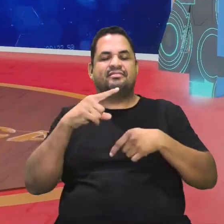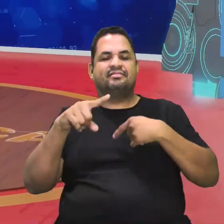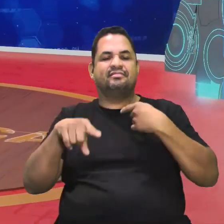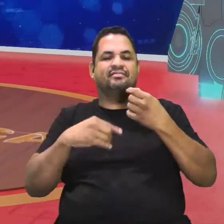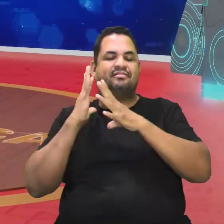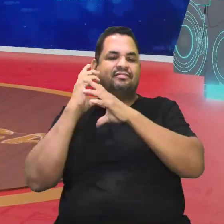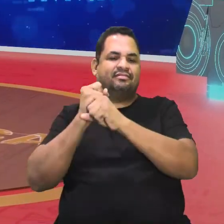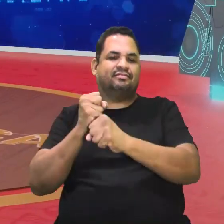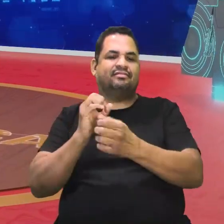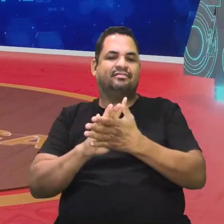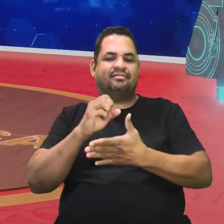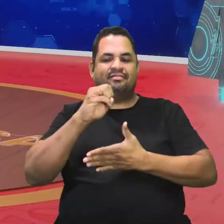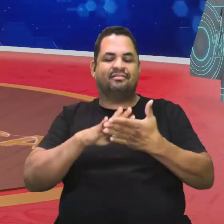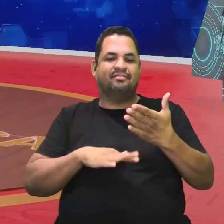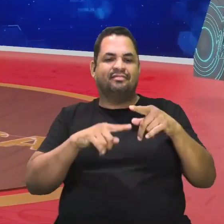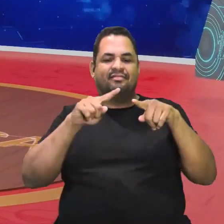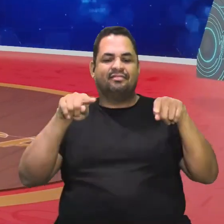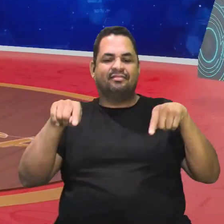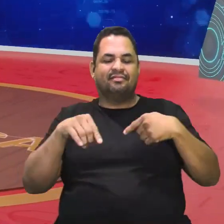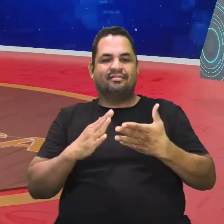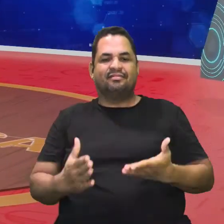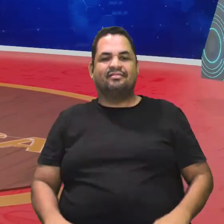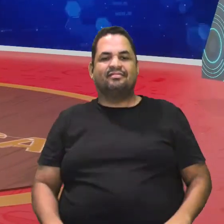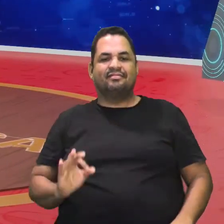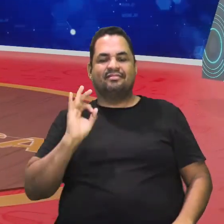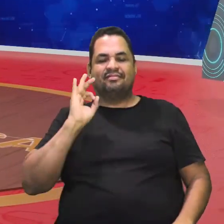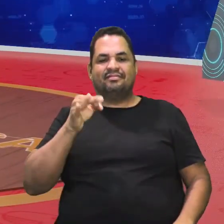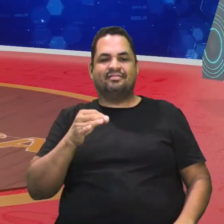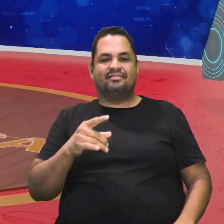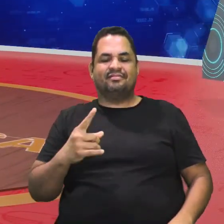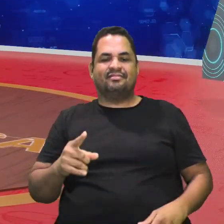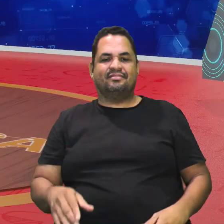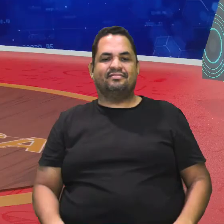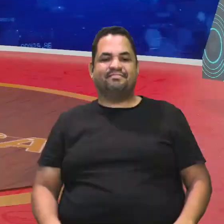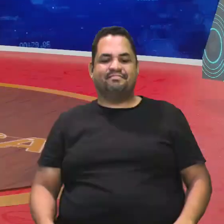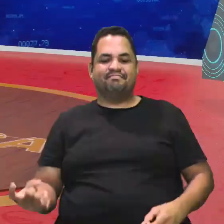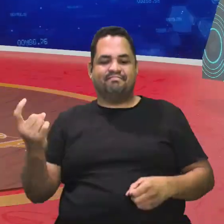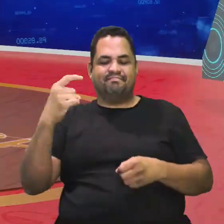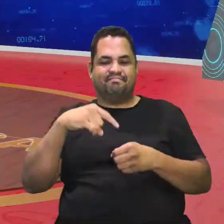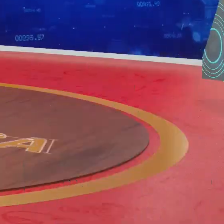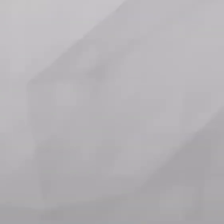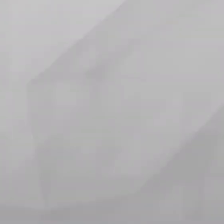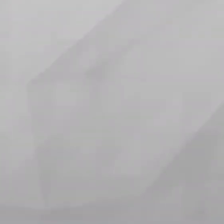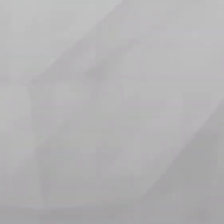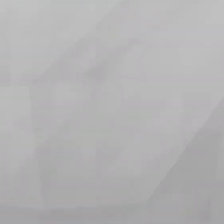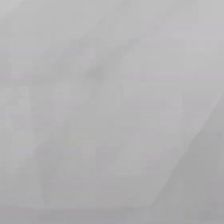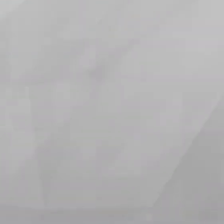já com revisão, atividades de sala e tudo mais, tá certo? Já estamos de volta.